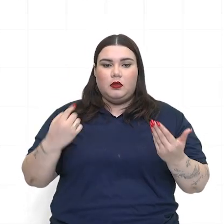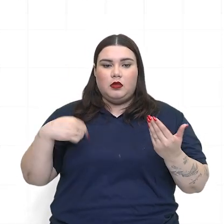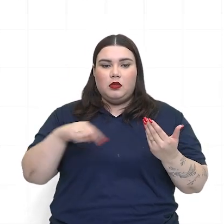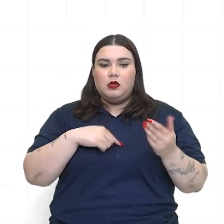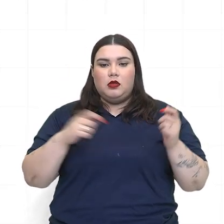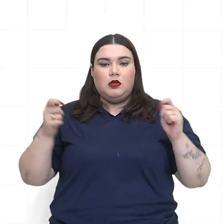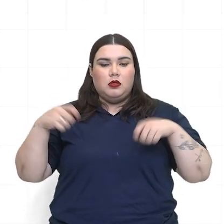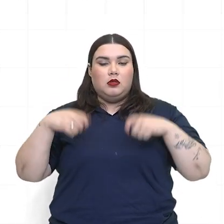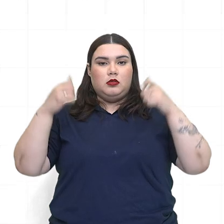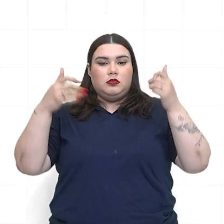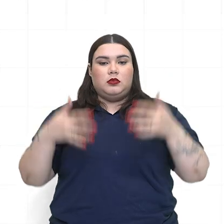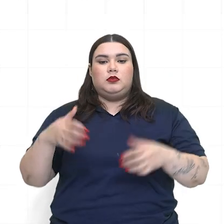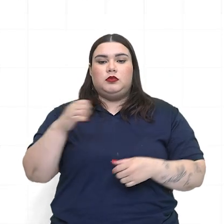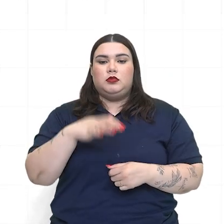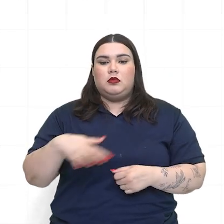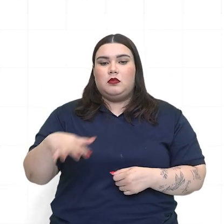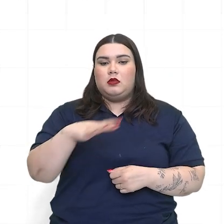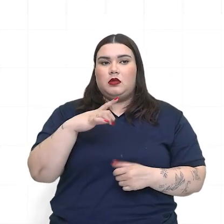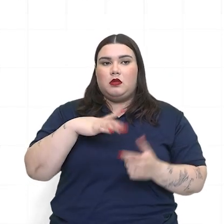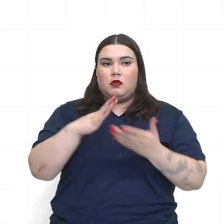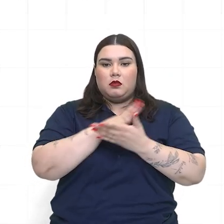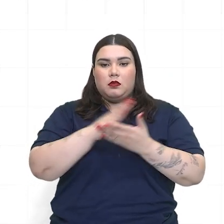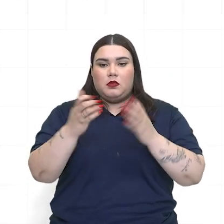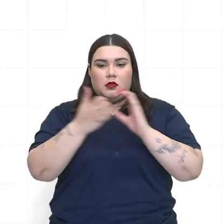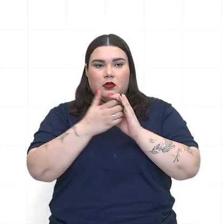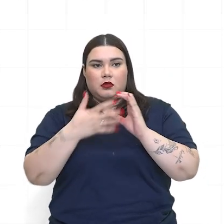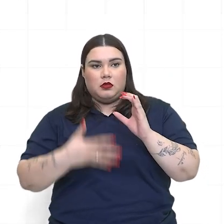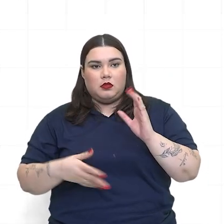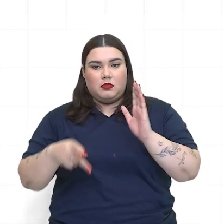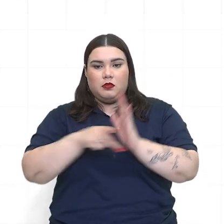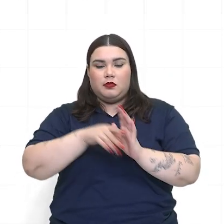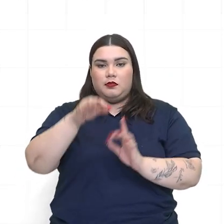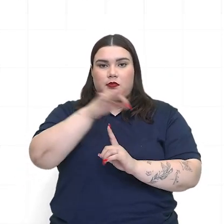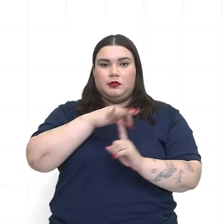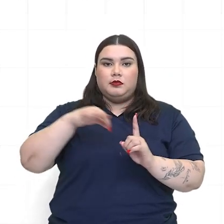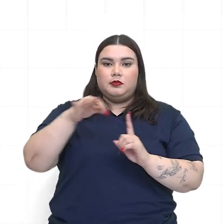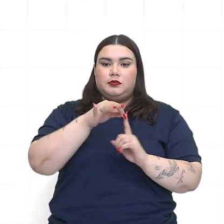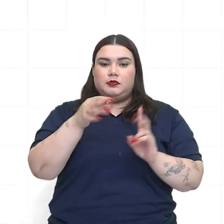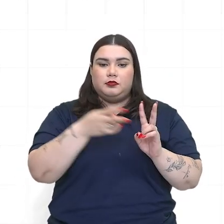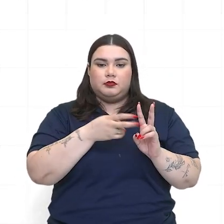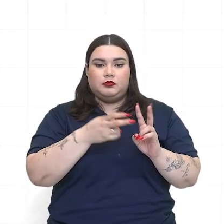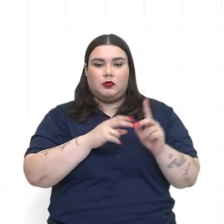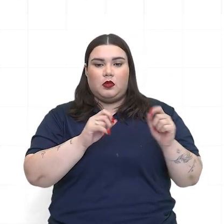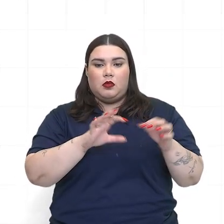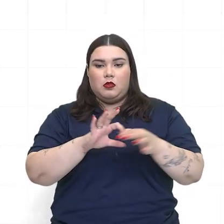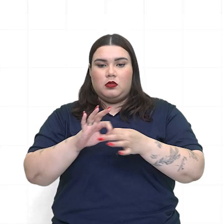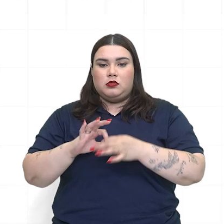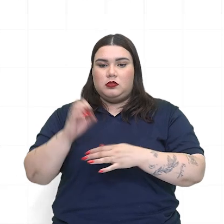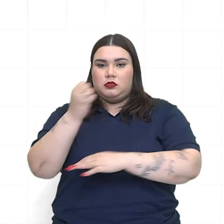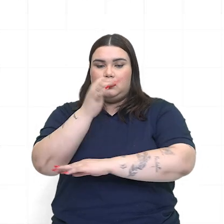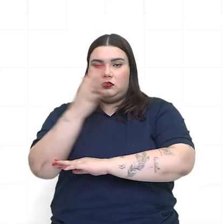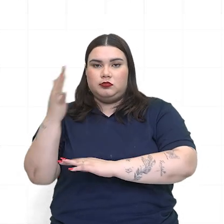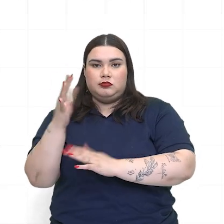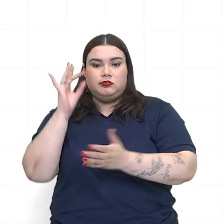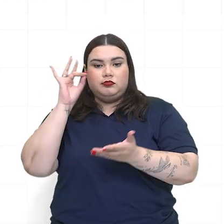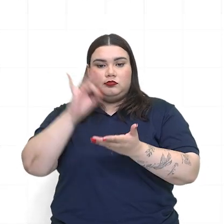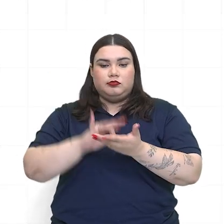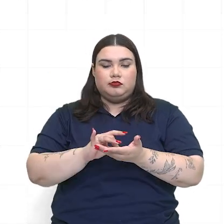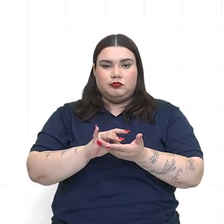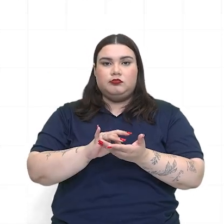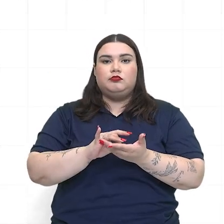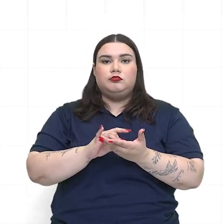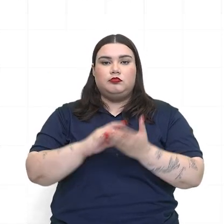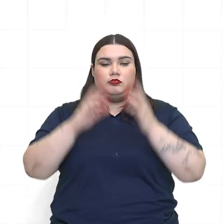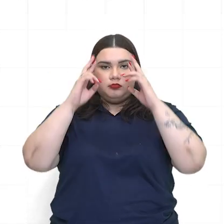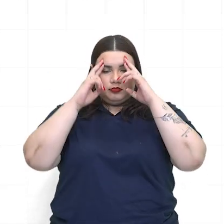poderíamos falar de maneira geral que existem algumas características da espiritualidade indígena. Primeiro, que é a união com a natureza e ao